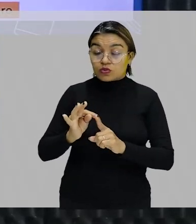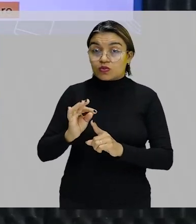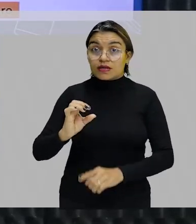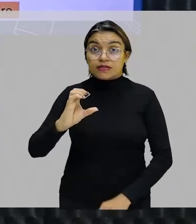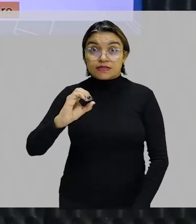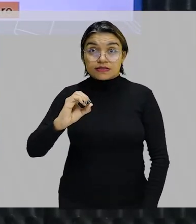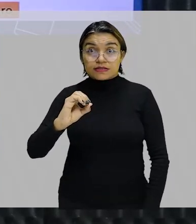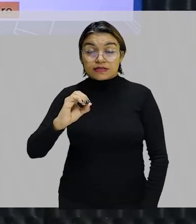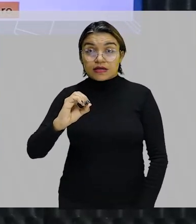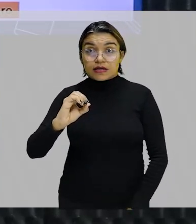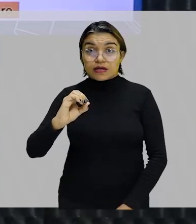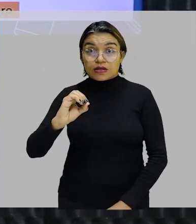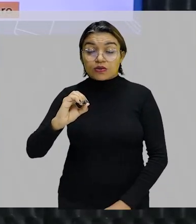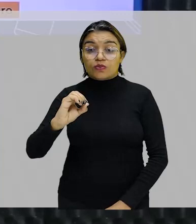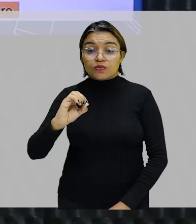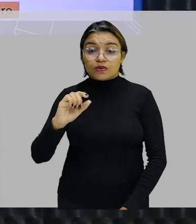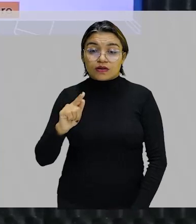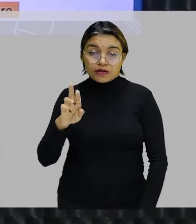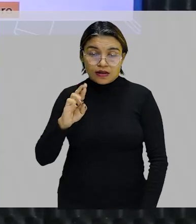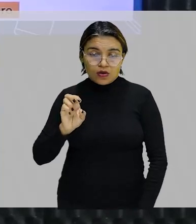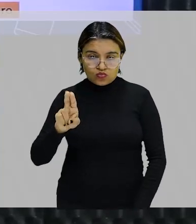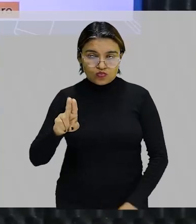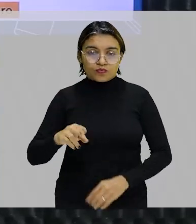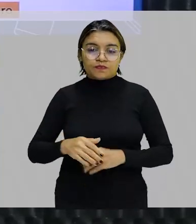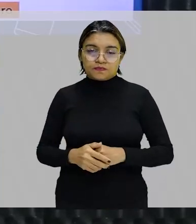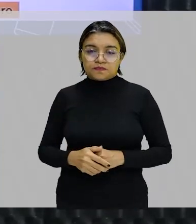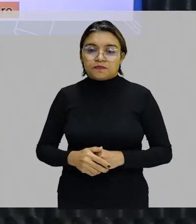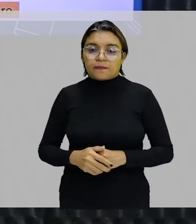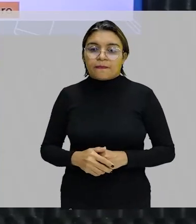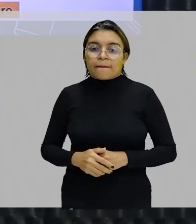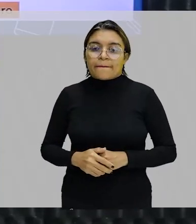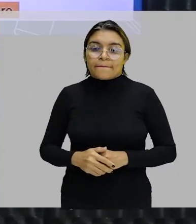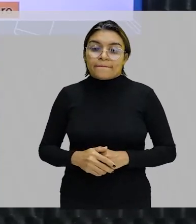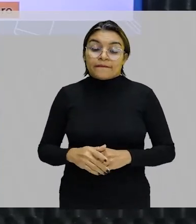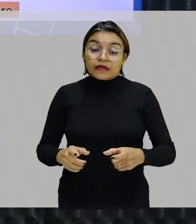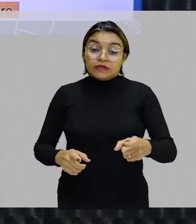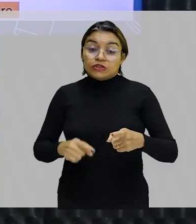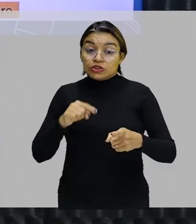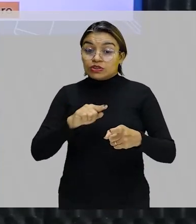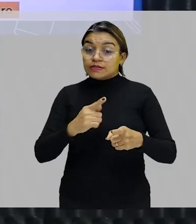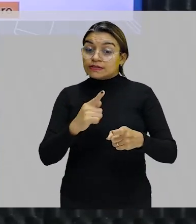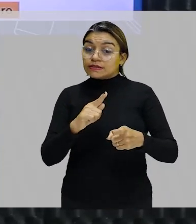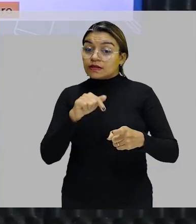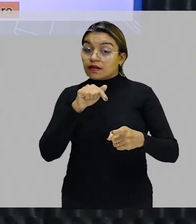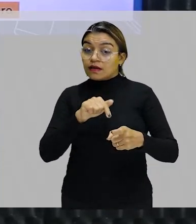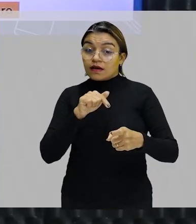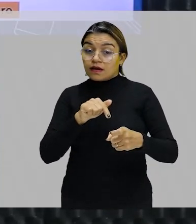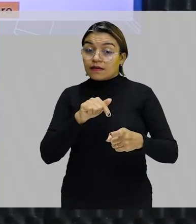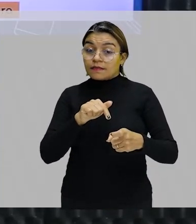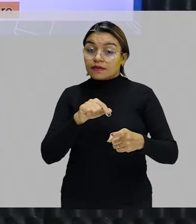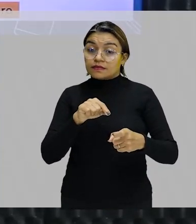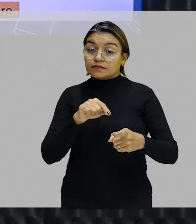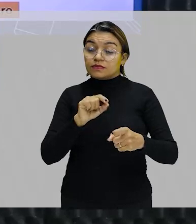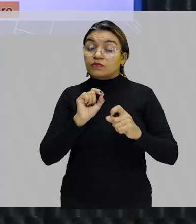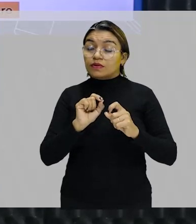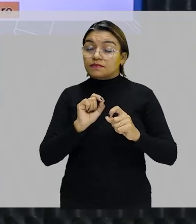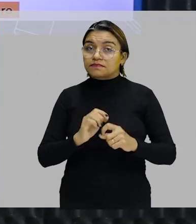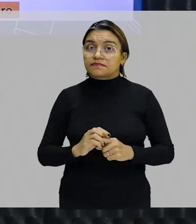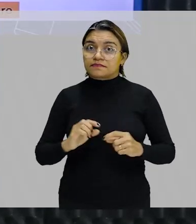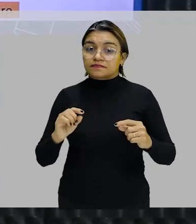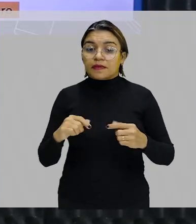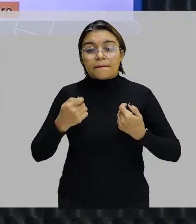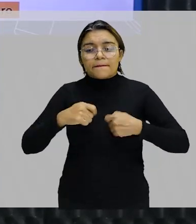volume molar, 22,4 litros. X gramas do carbonato de cálcio, certo? Vai